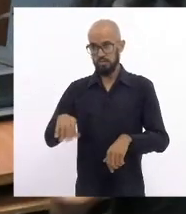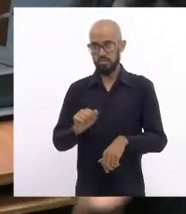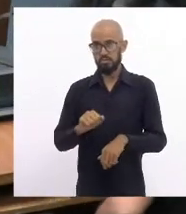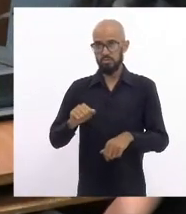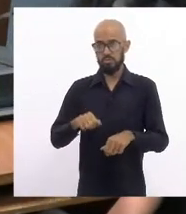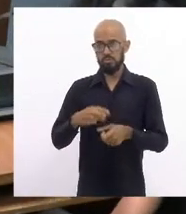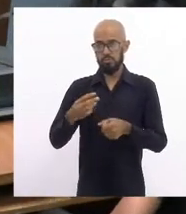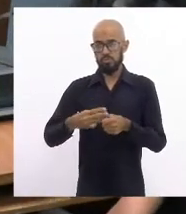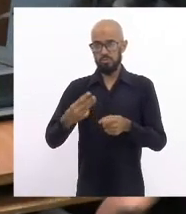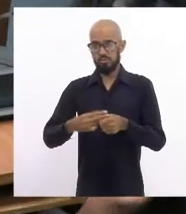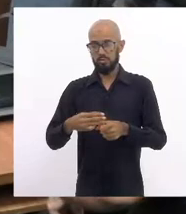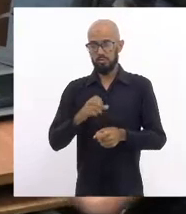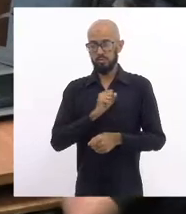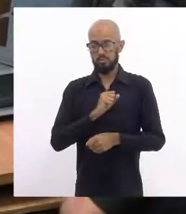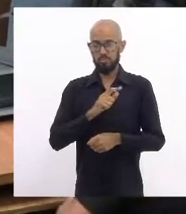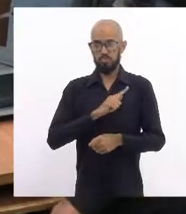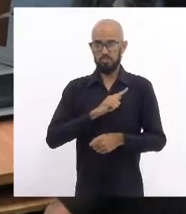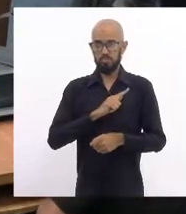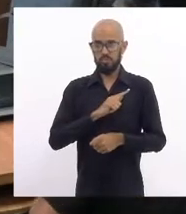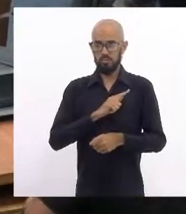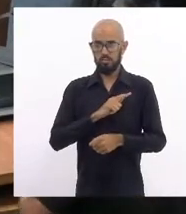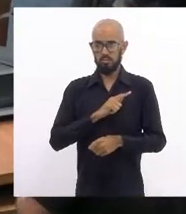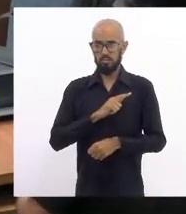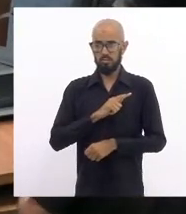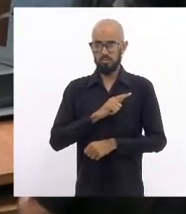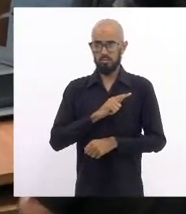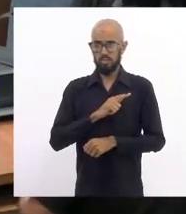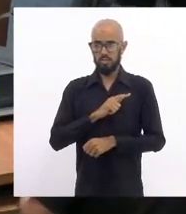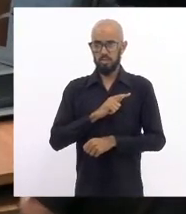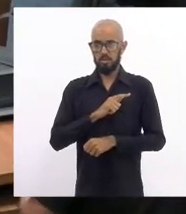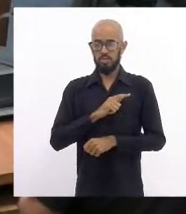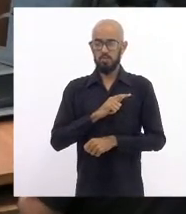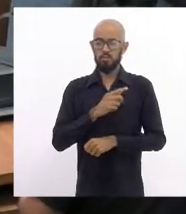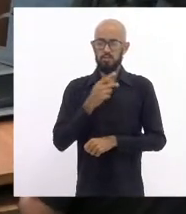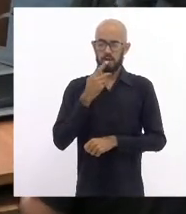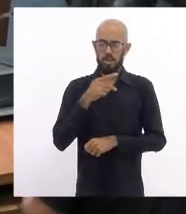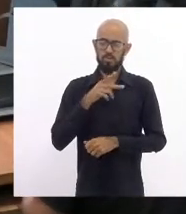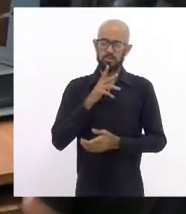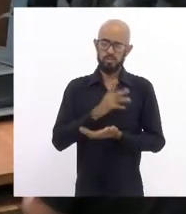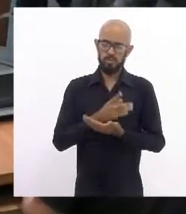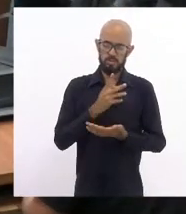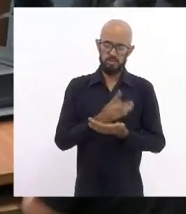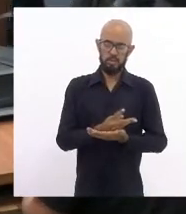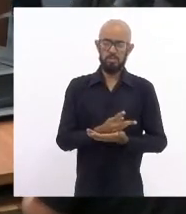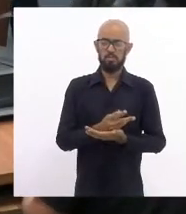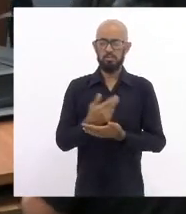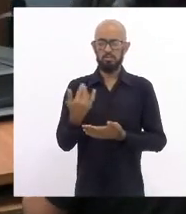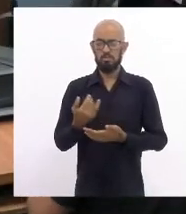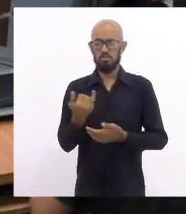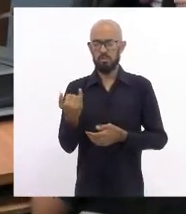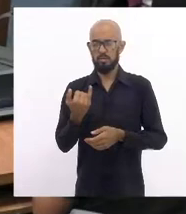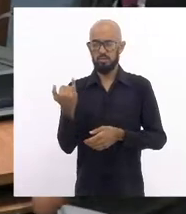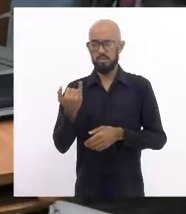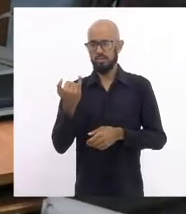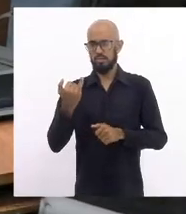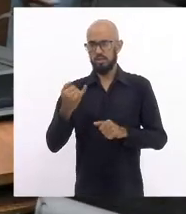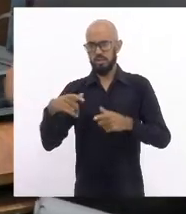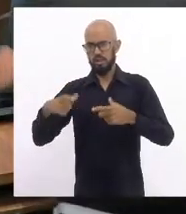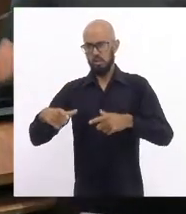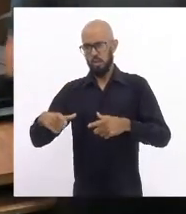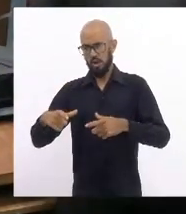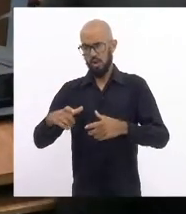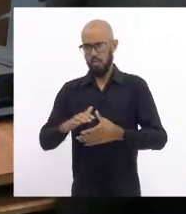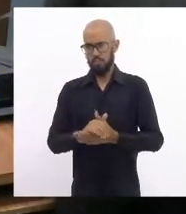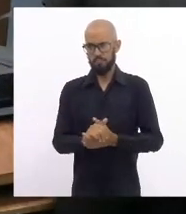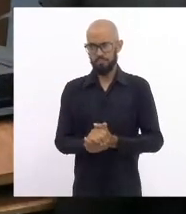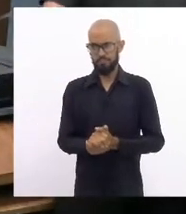do município de São Gonçalo, falando reiteradamente da relevância afetiva daquele espaço.